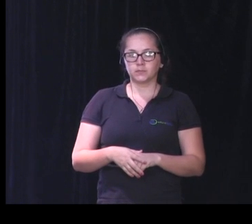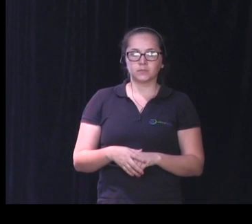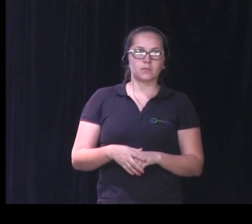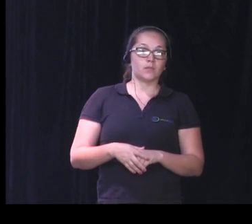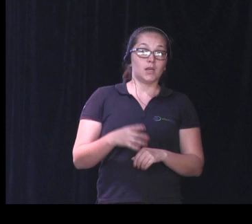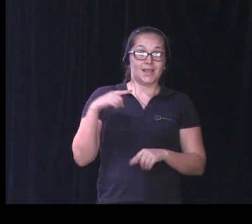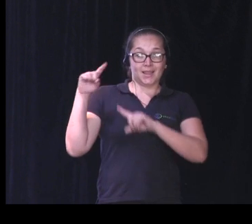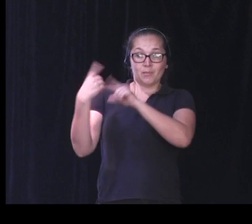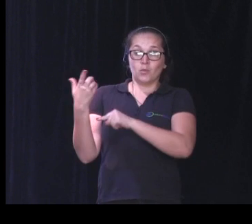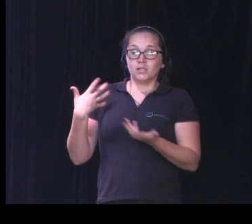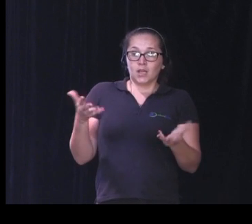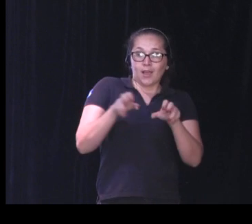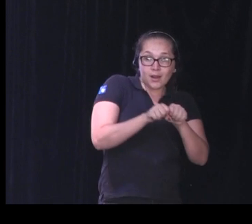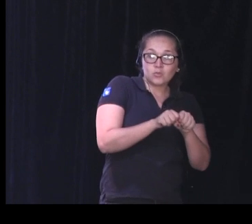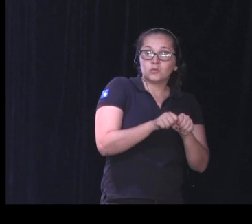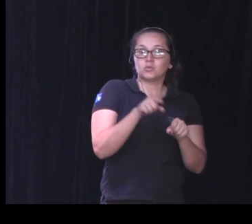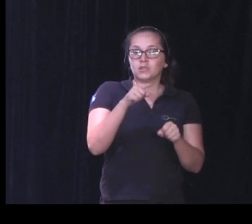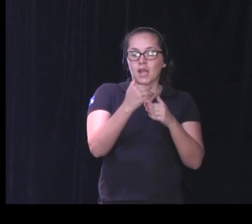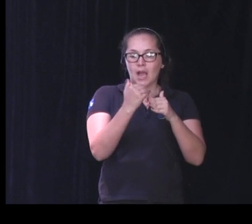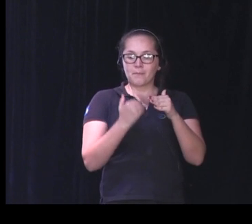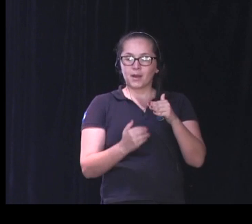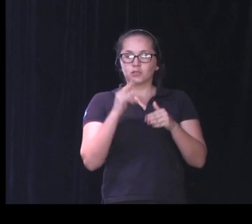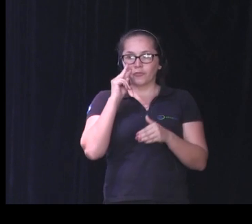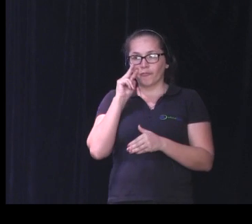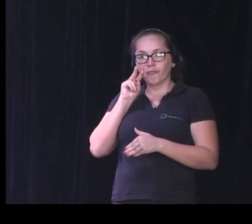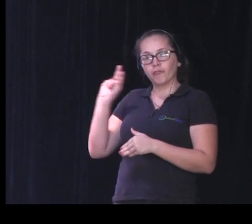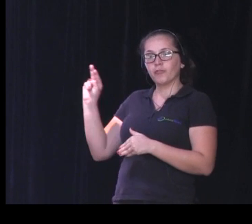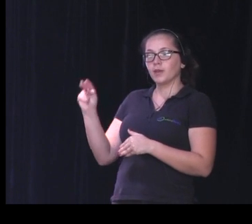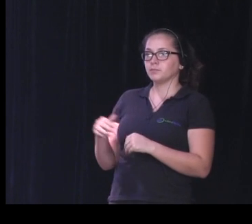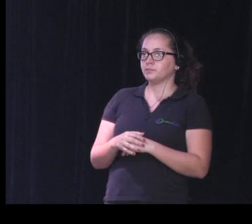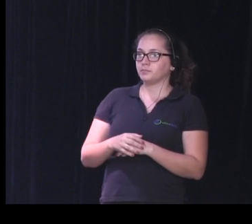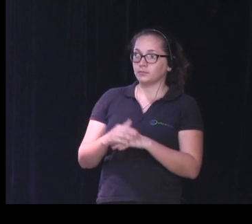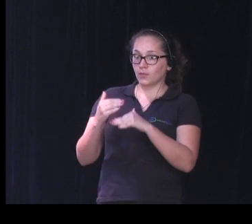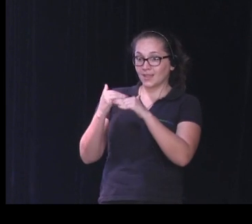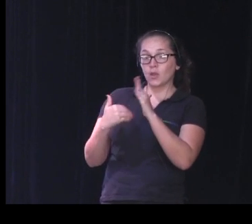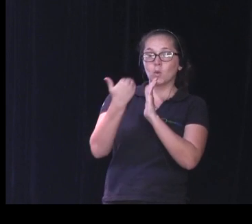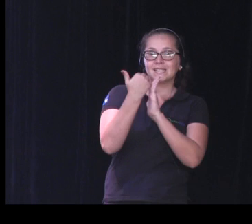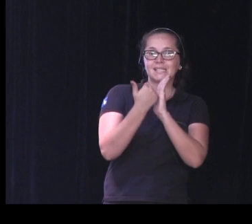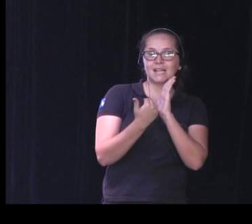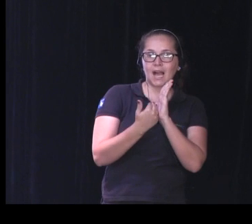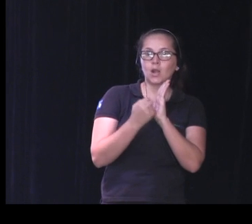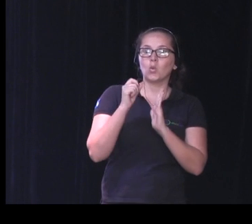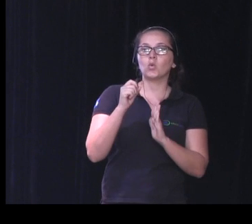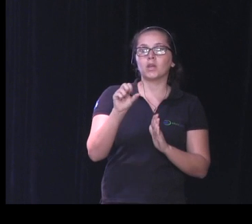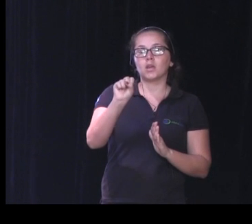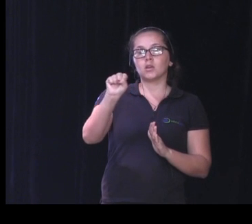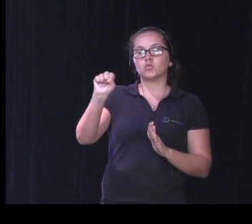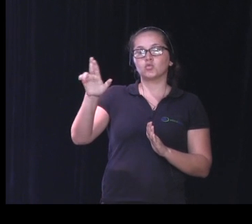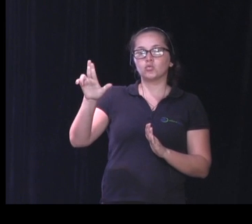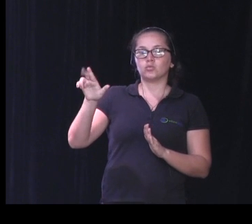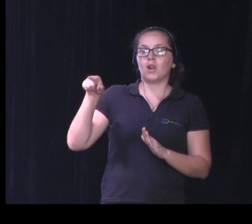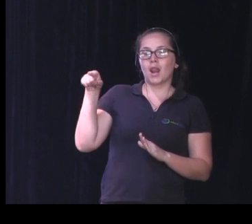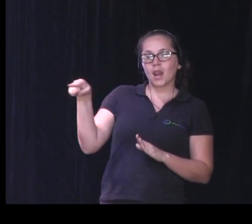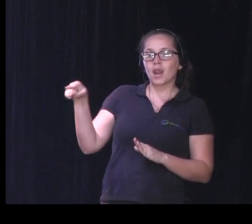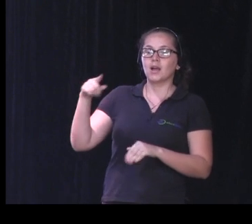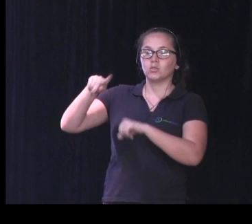depois, ele agrega aqui abaixo, vejam, aqui está em escala a